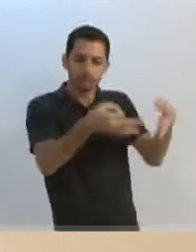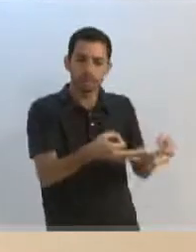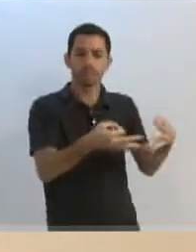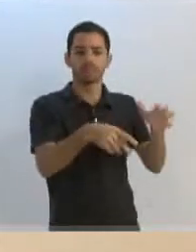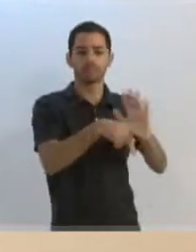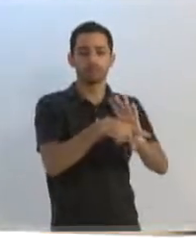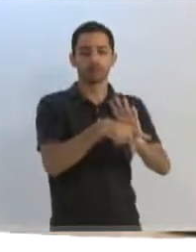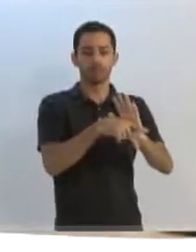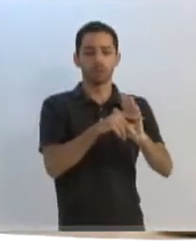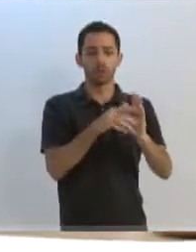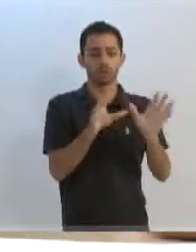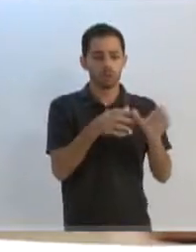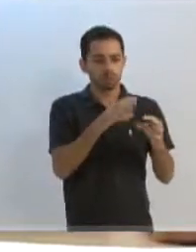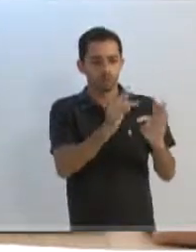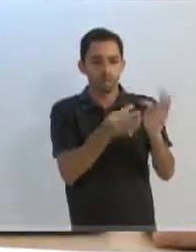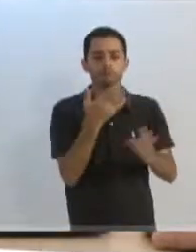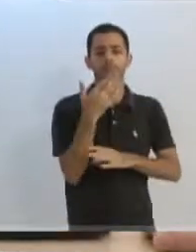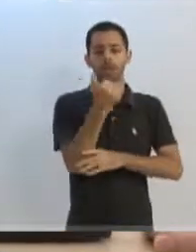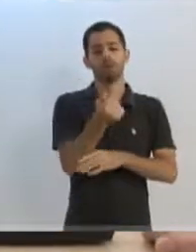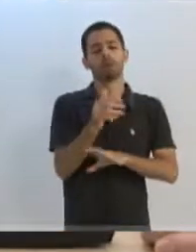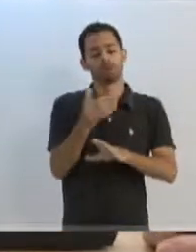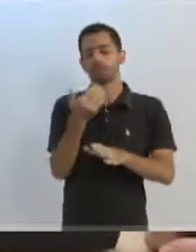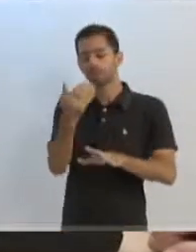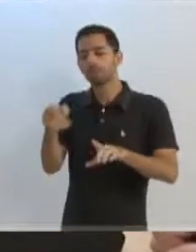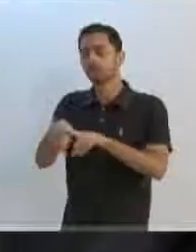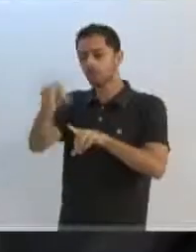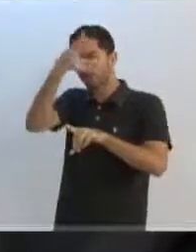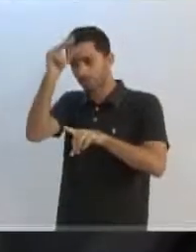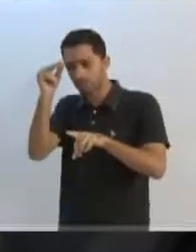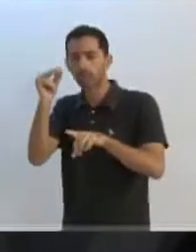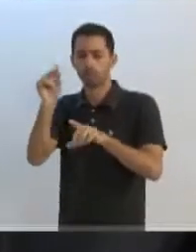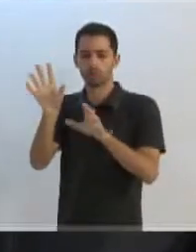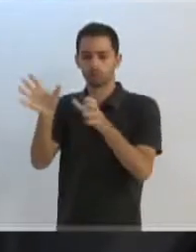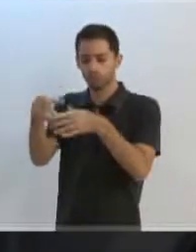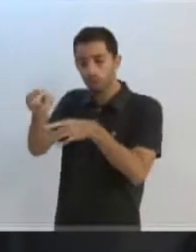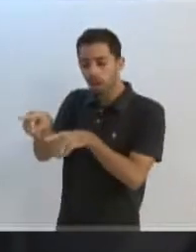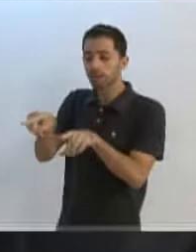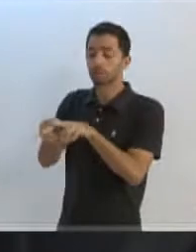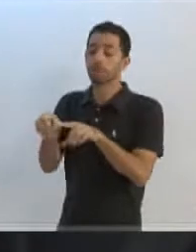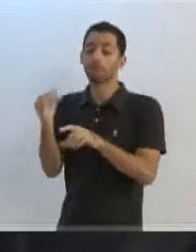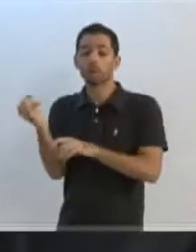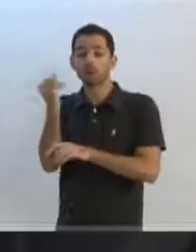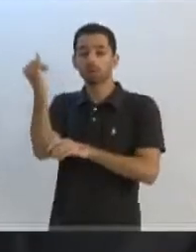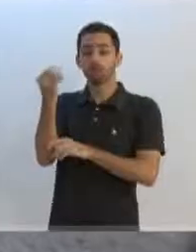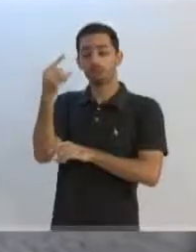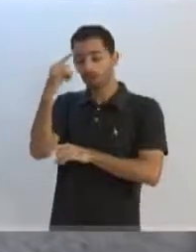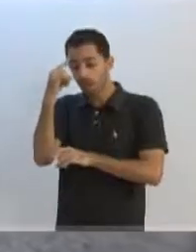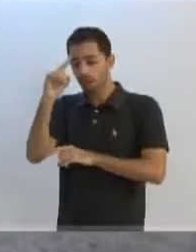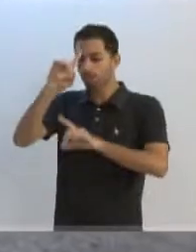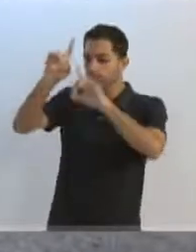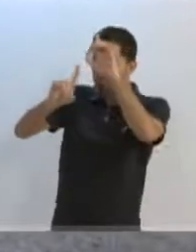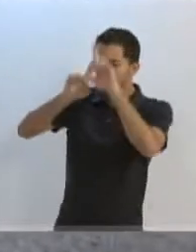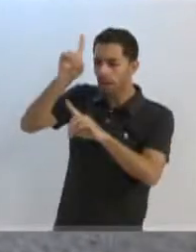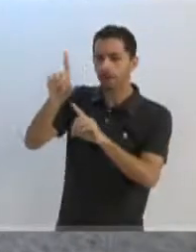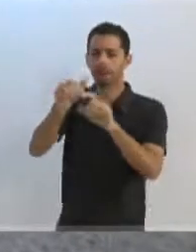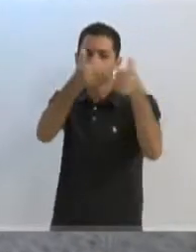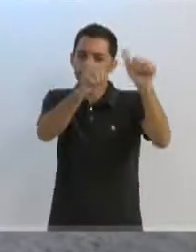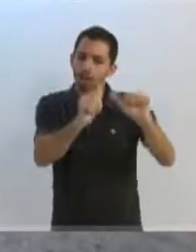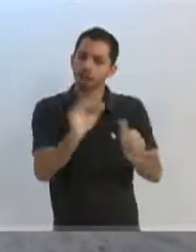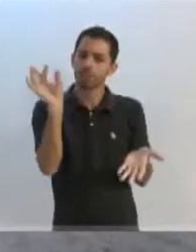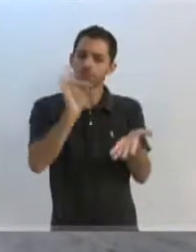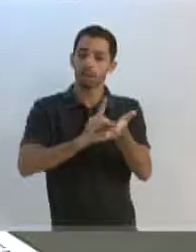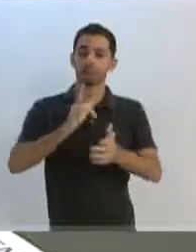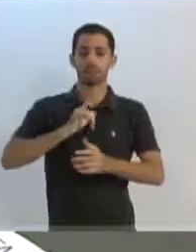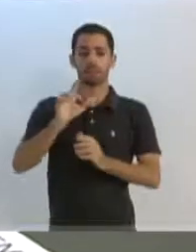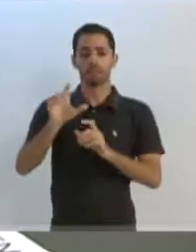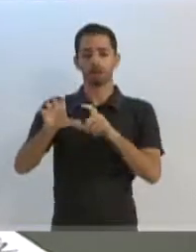melhor e maior e temos solicitado então prefeito executivo que seria interessante centralizar as ações projetos análise terá